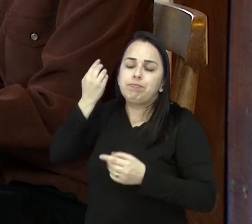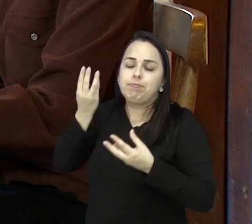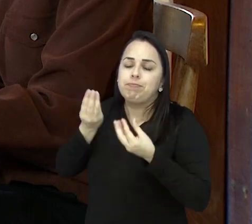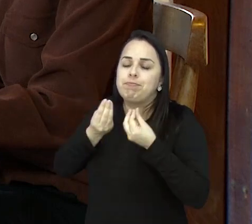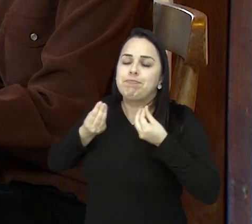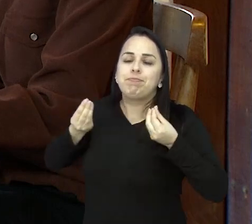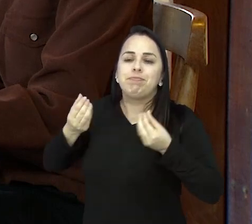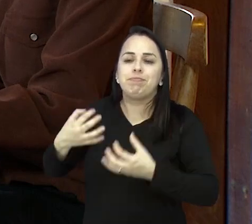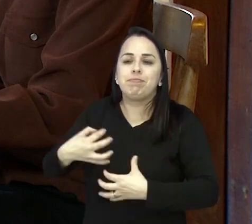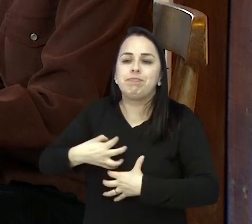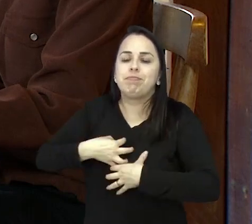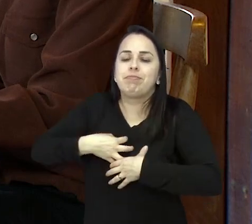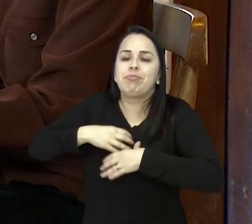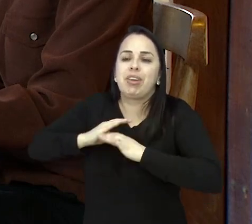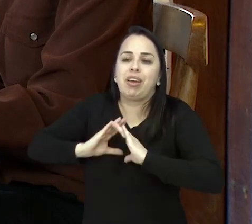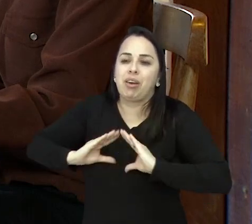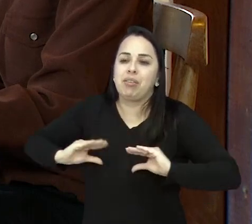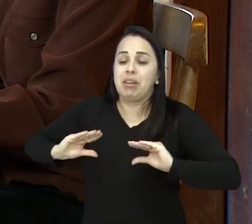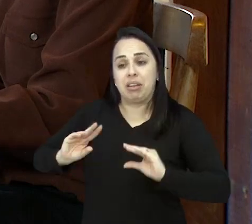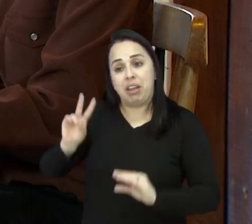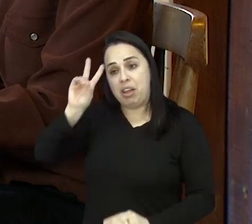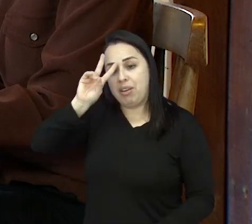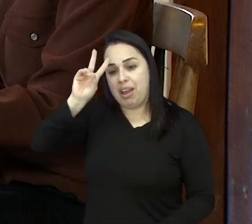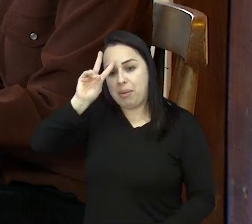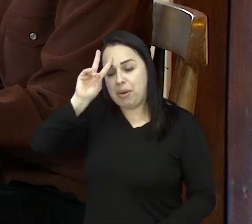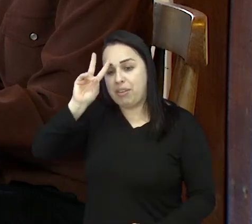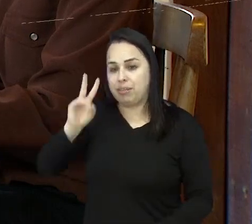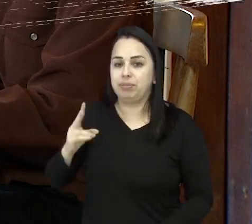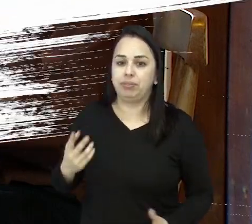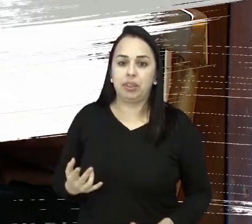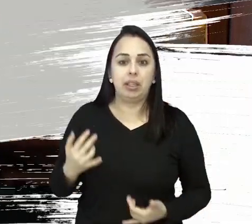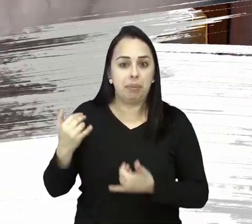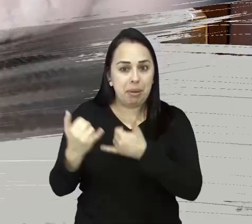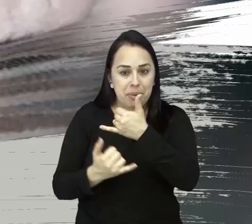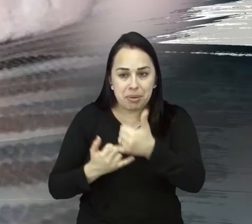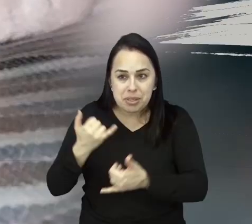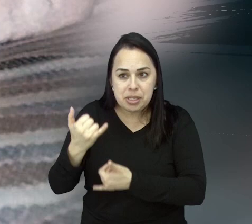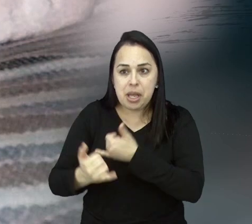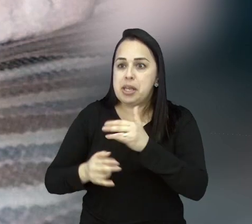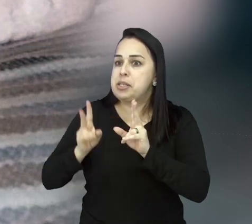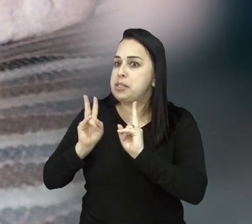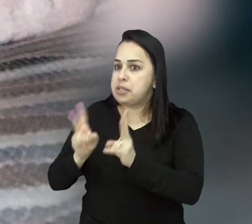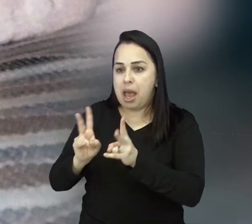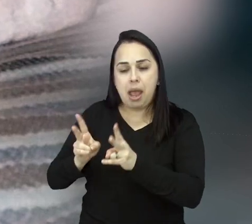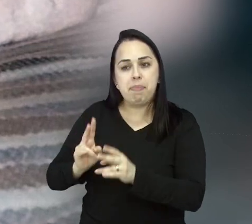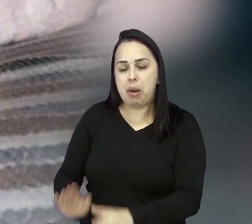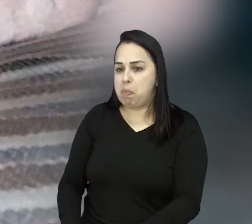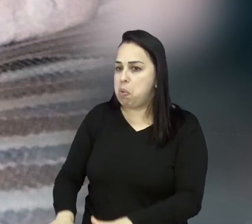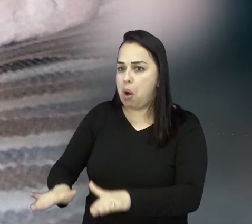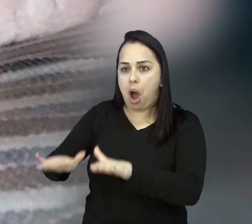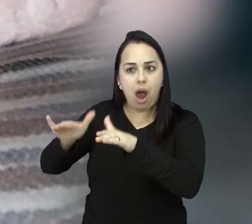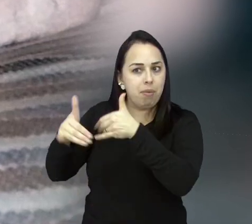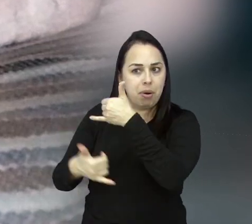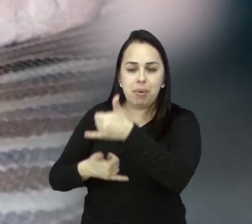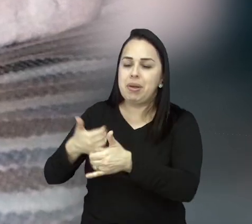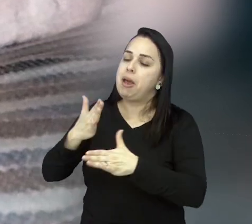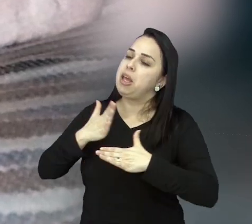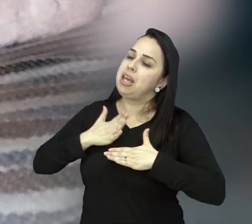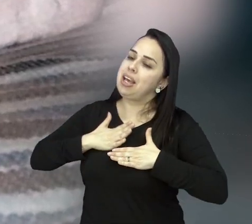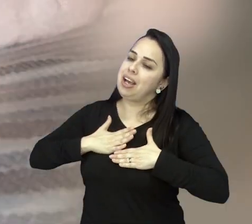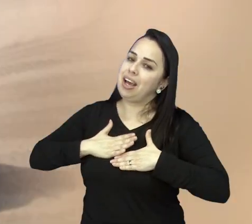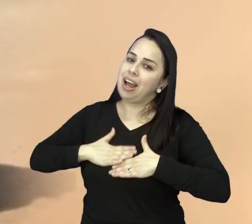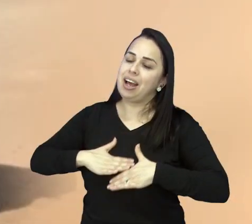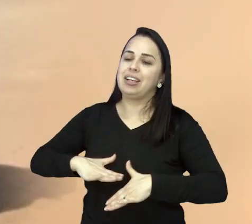conforto, né? Uhum. Então, é essa lembrança que eu tenho bem forte. Brinquei muito, sempre fui uma criança muito ativa também, sempre fui muito